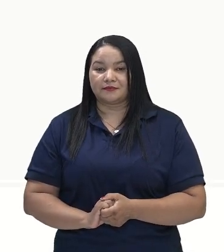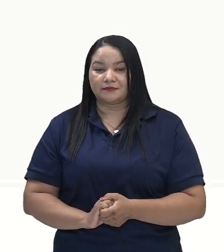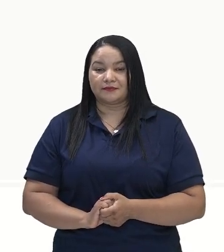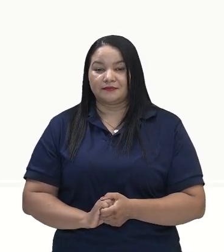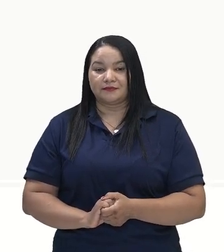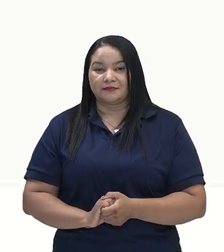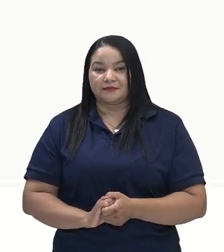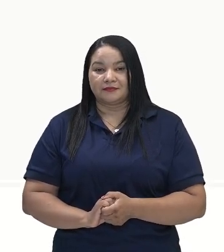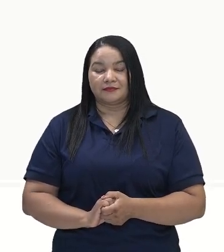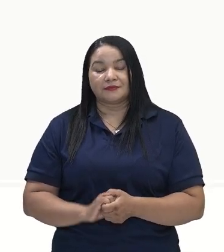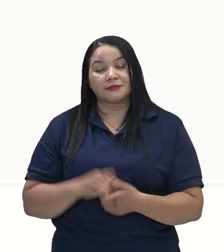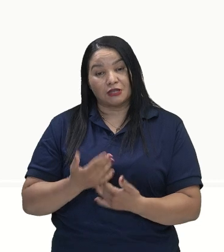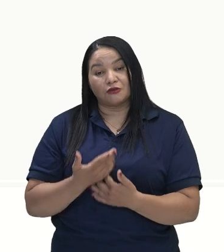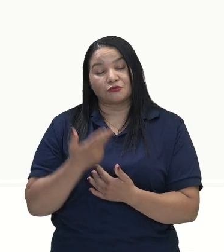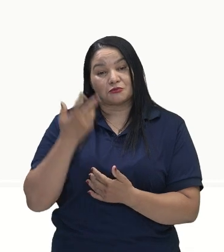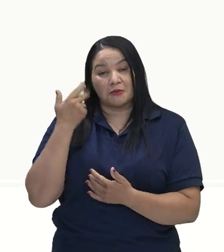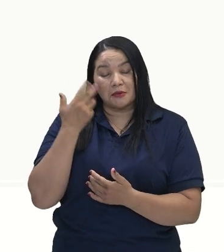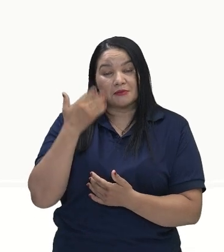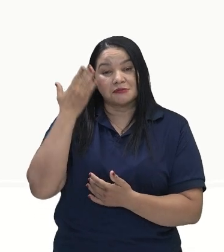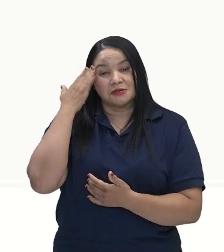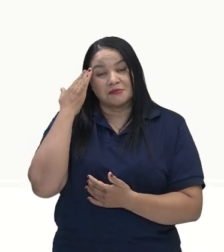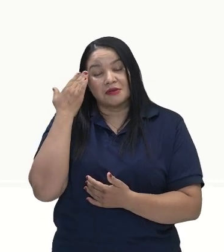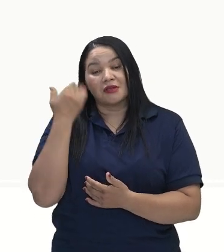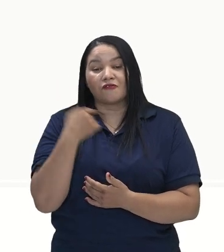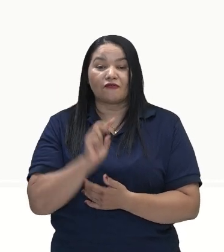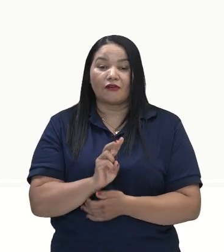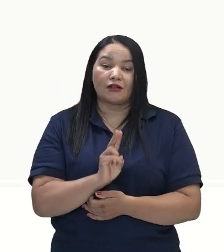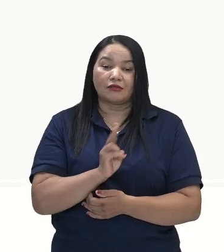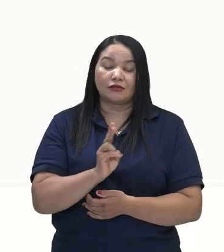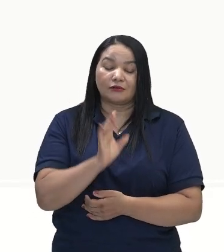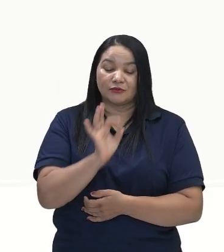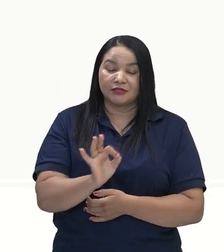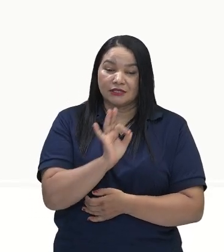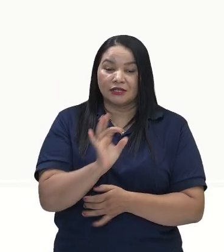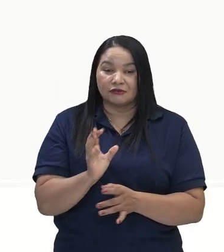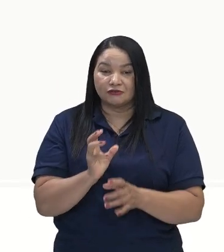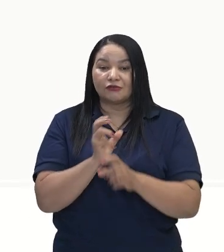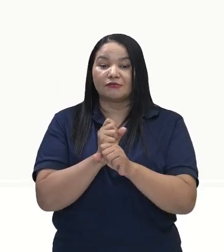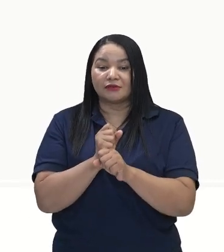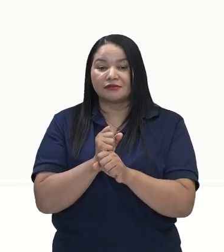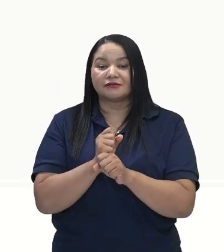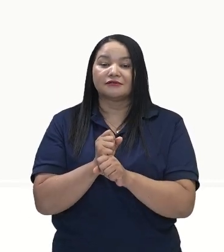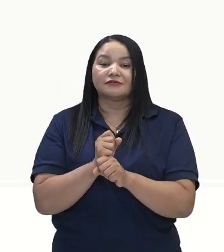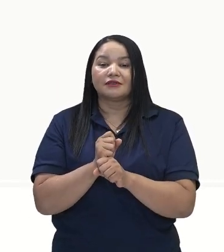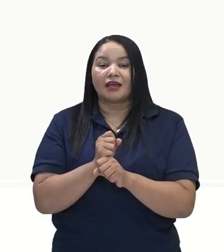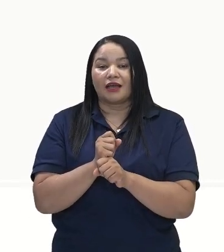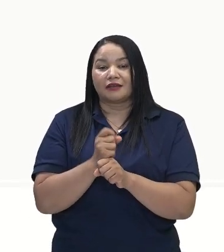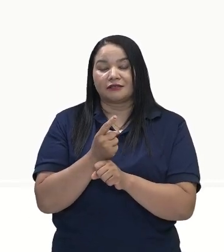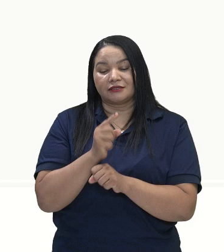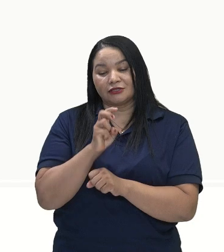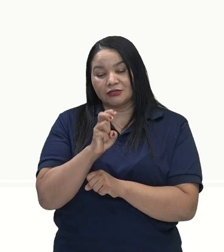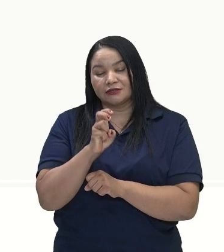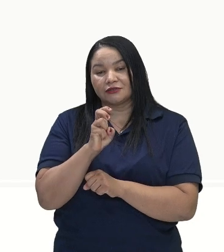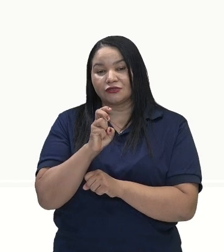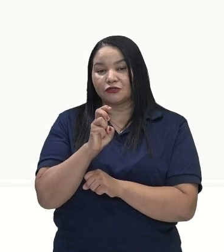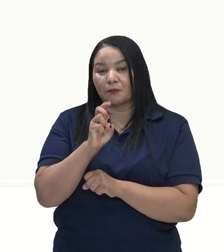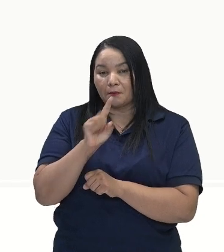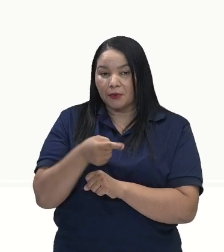aí, novamente, sabendo o valor da porcentagem, era só a gente somar, né, como a gente já fez, 15 mil